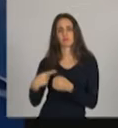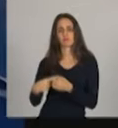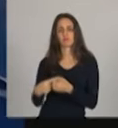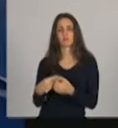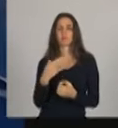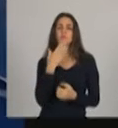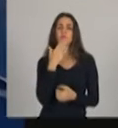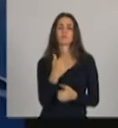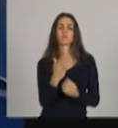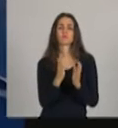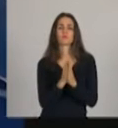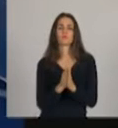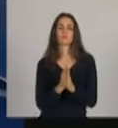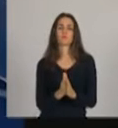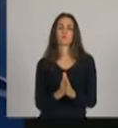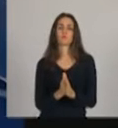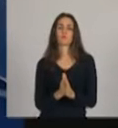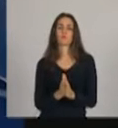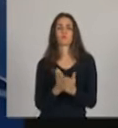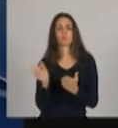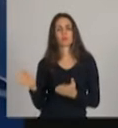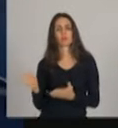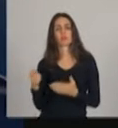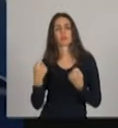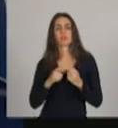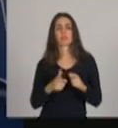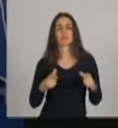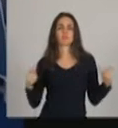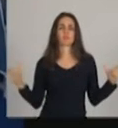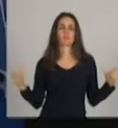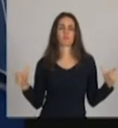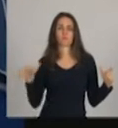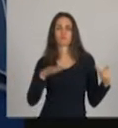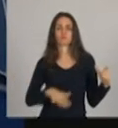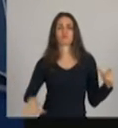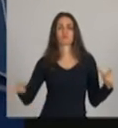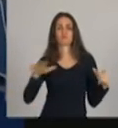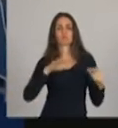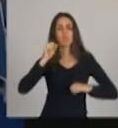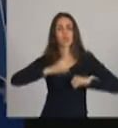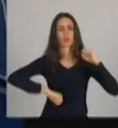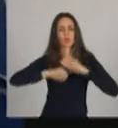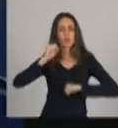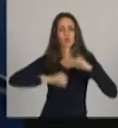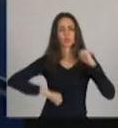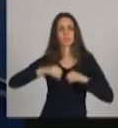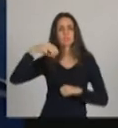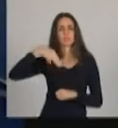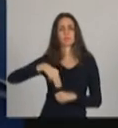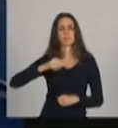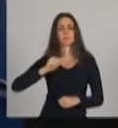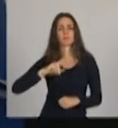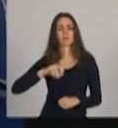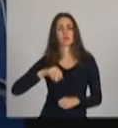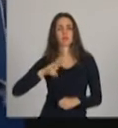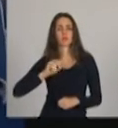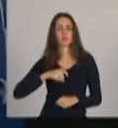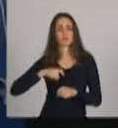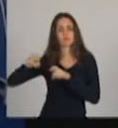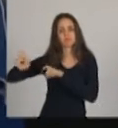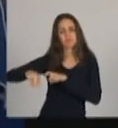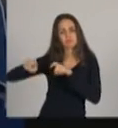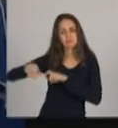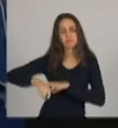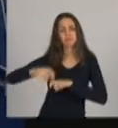esse apelo para que reveja a situação. O Rio Novo cresceu muito. A indústria do mármore, o seu povo da agricultura, de um